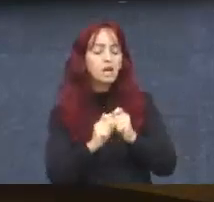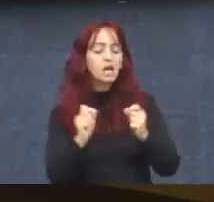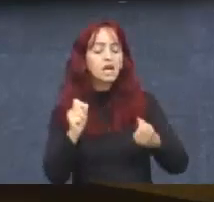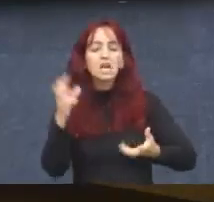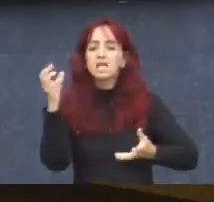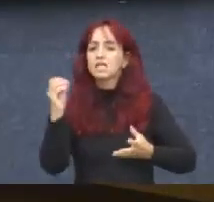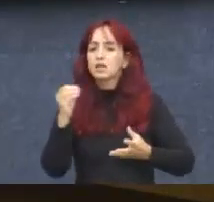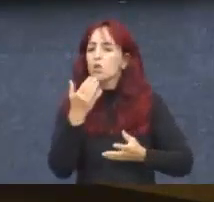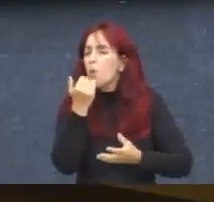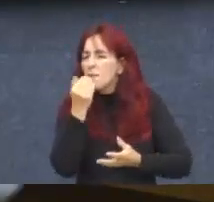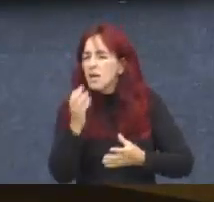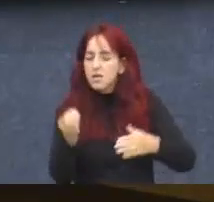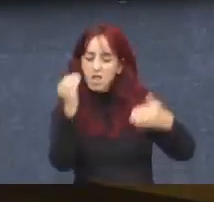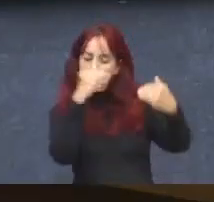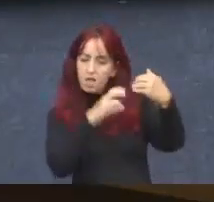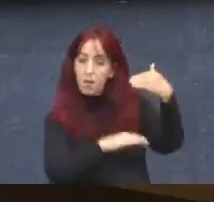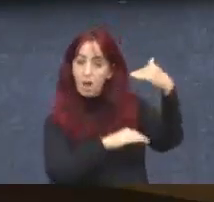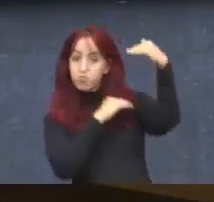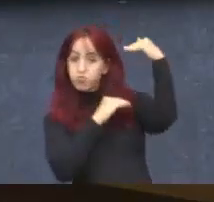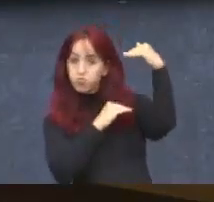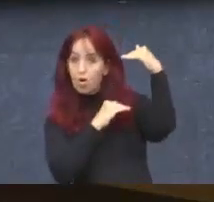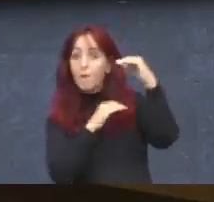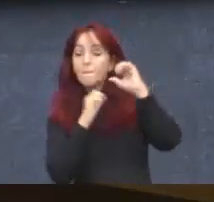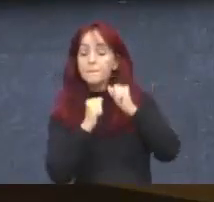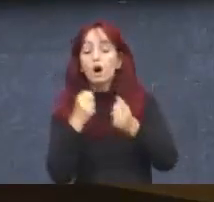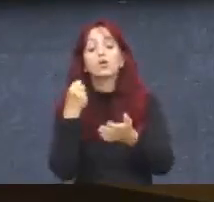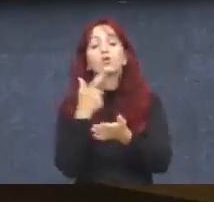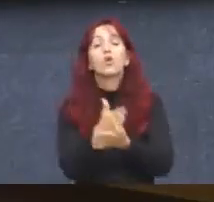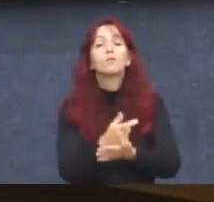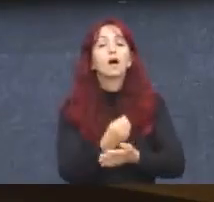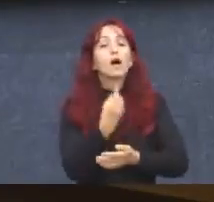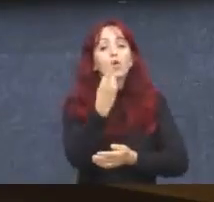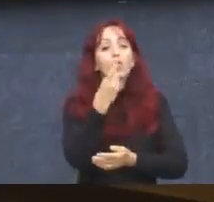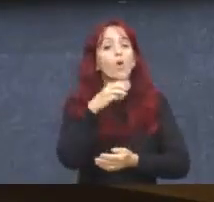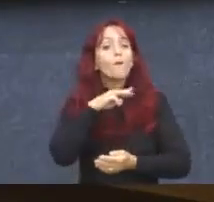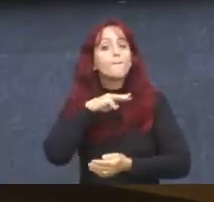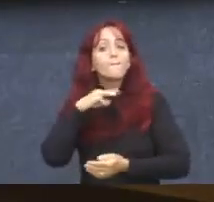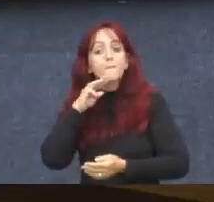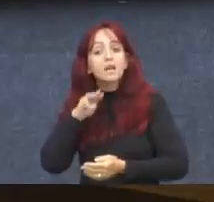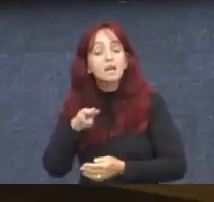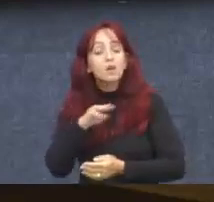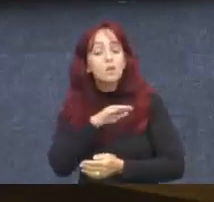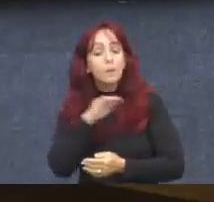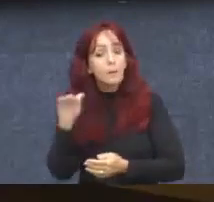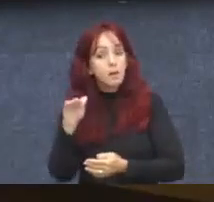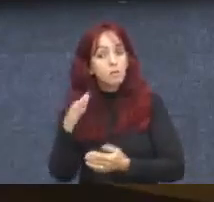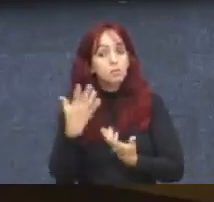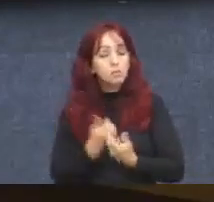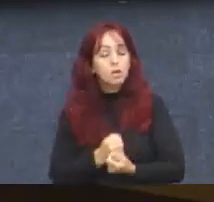básicas nós poderíamos comprar com R$ 1,5 milhão de reais?